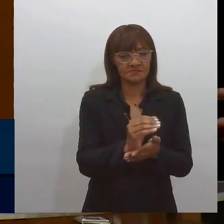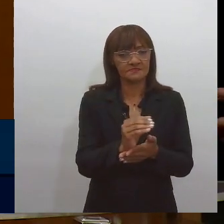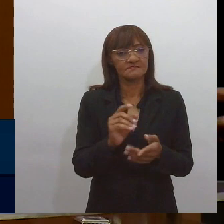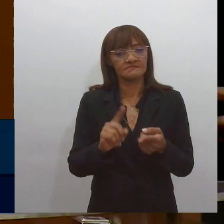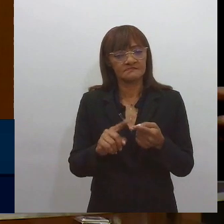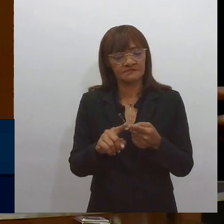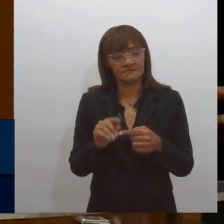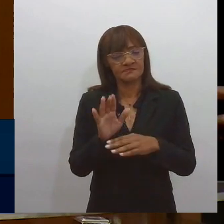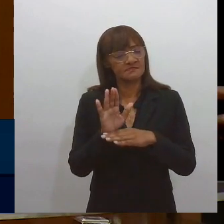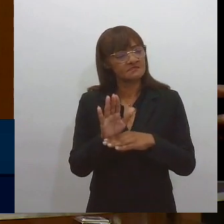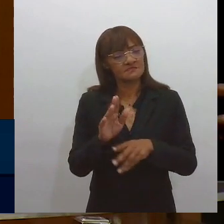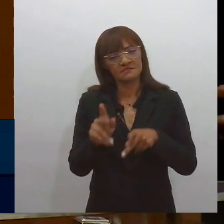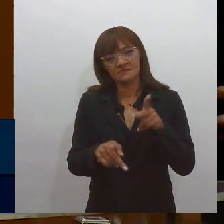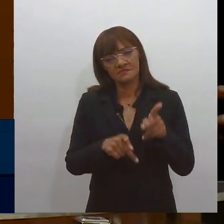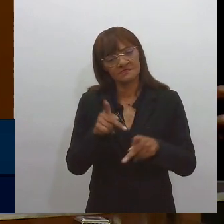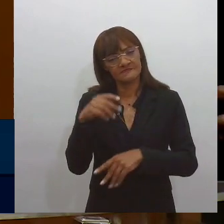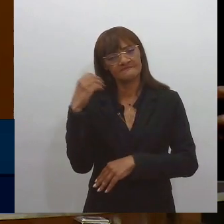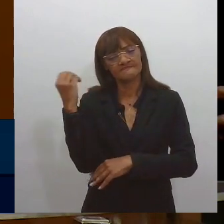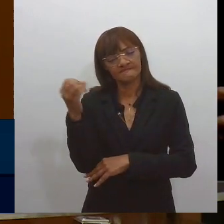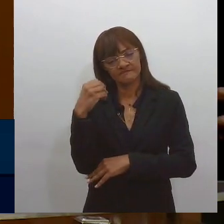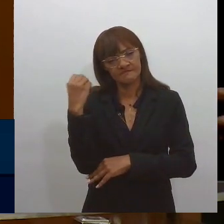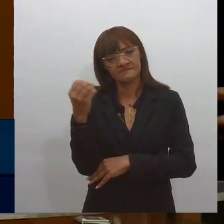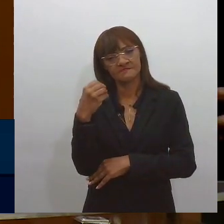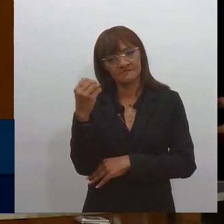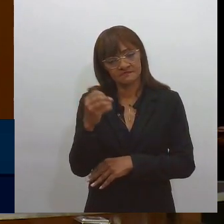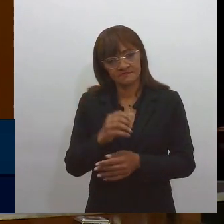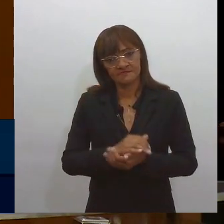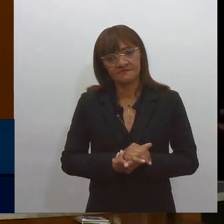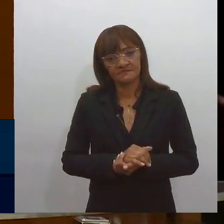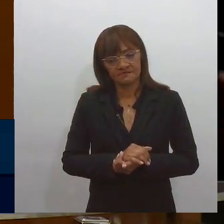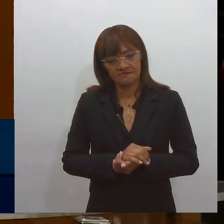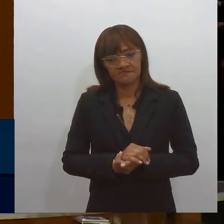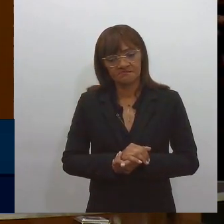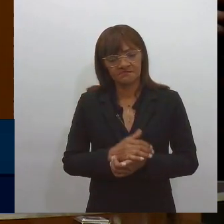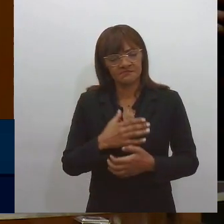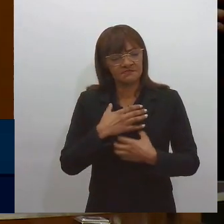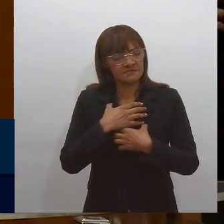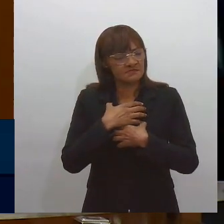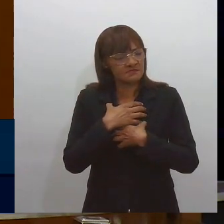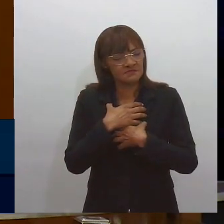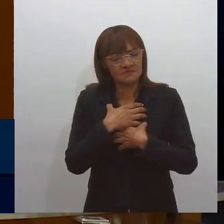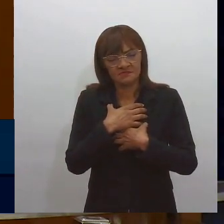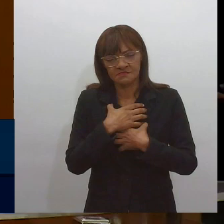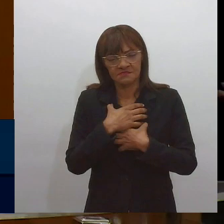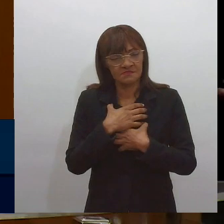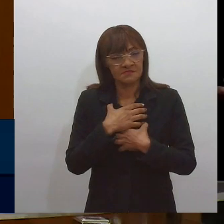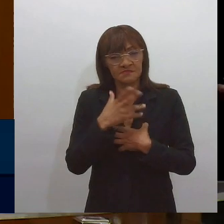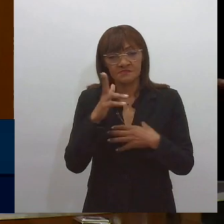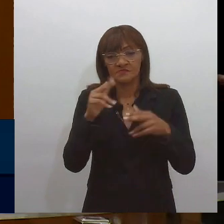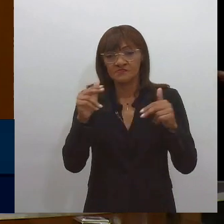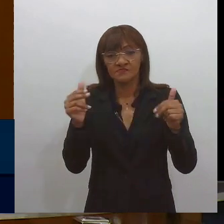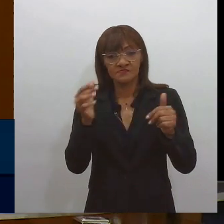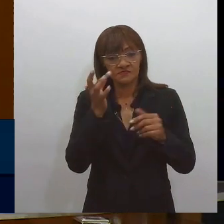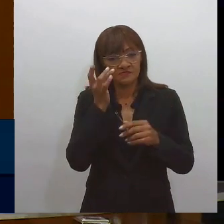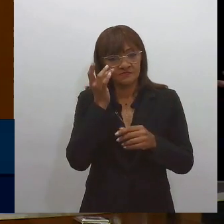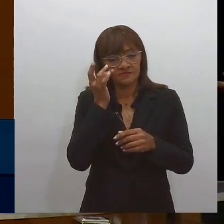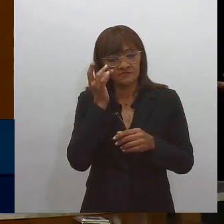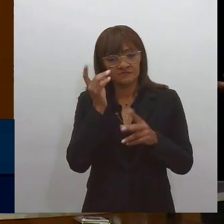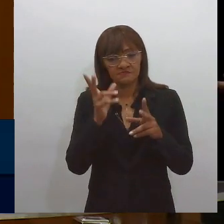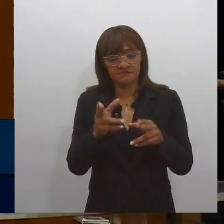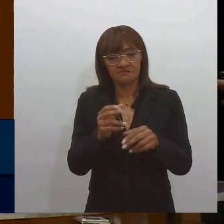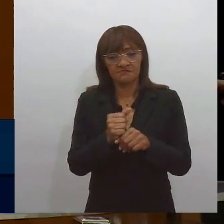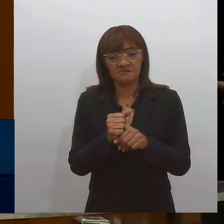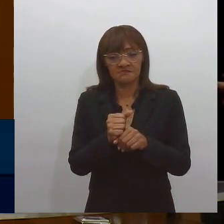porque nunca se teve um fenômeno daquele naquele estado bateu qualquer histórico né que